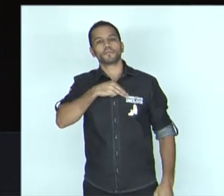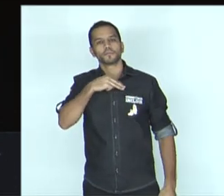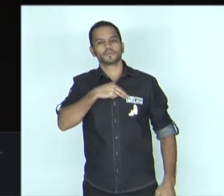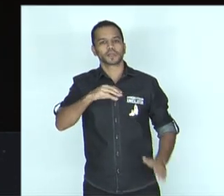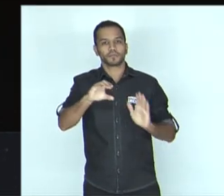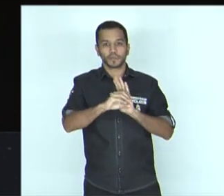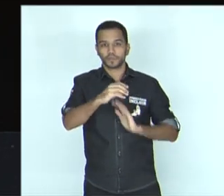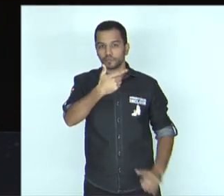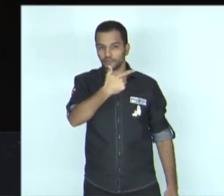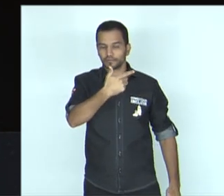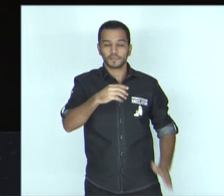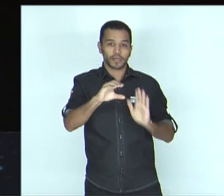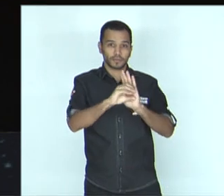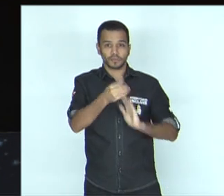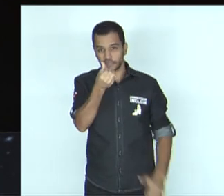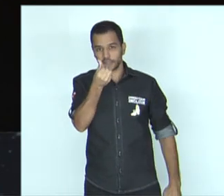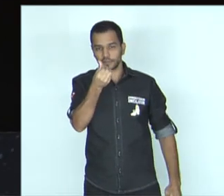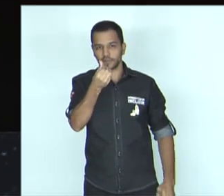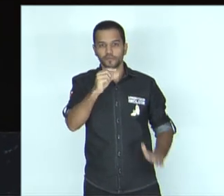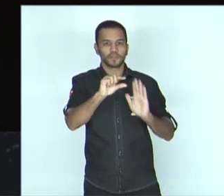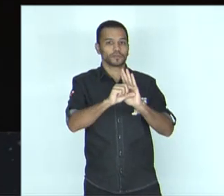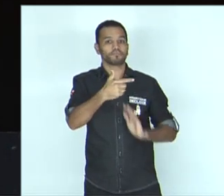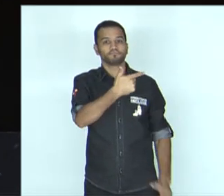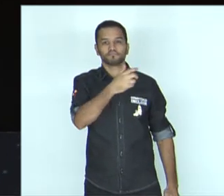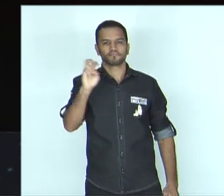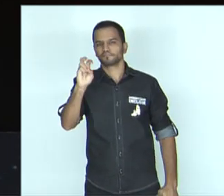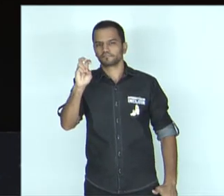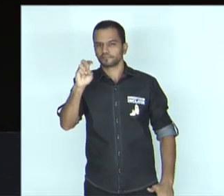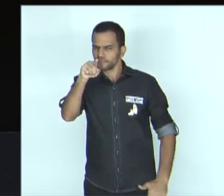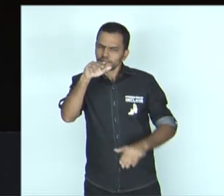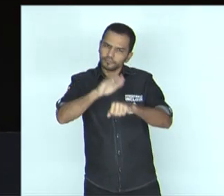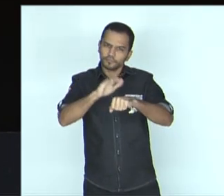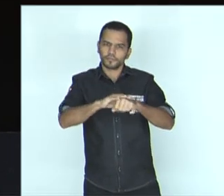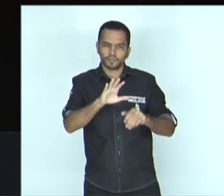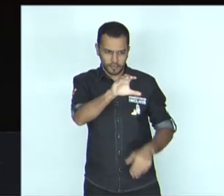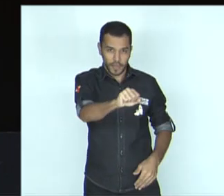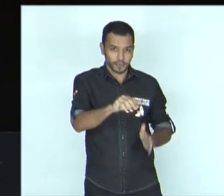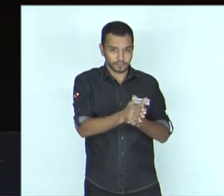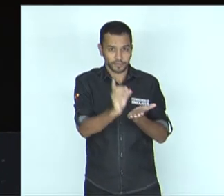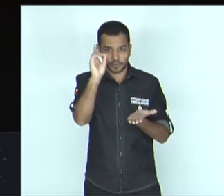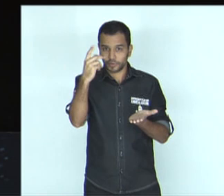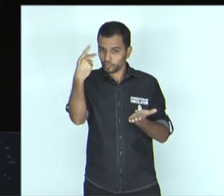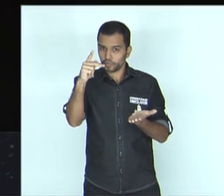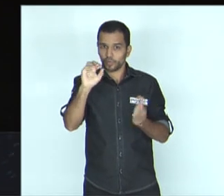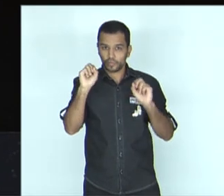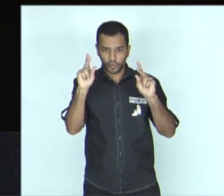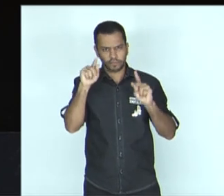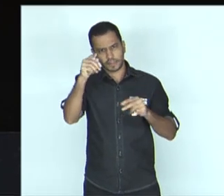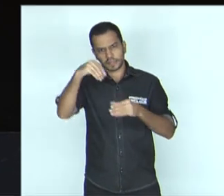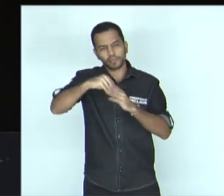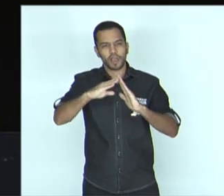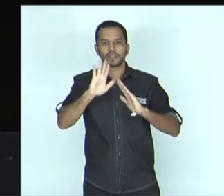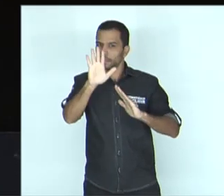25. Mateus 6, versículo 25. Abra a sua Bíblia aí. Abre mesmo. Está em casa, mas abre a